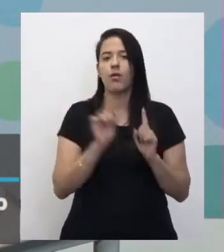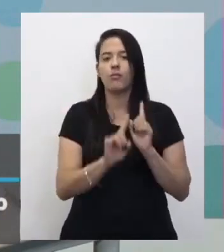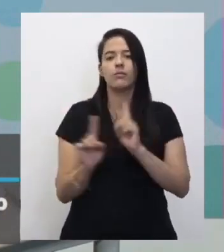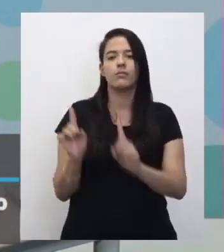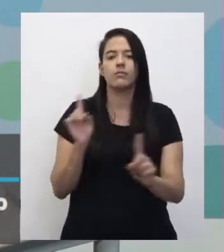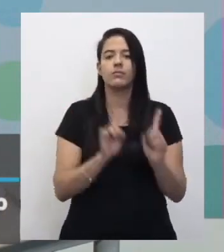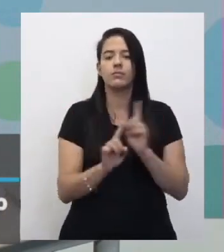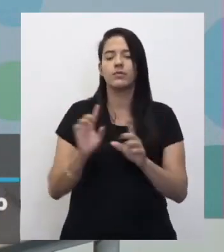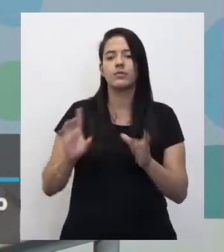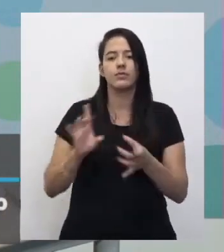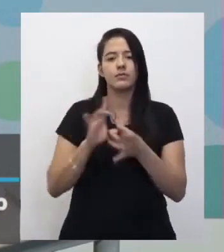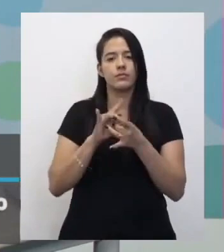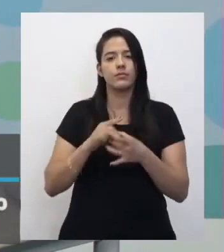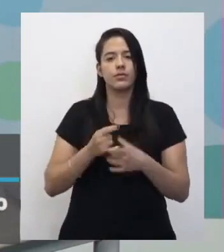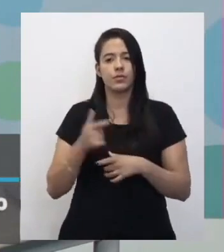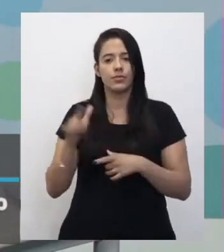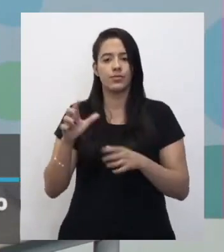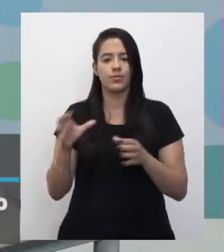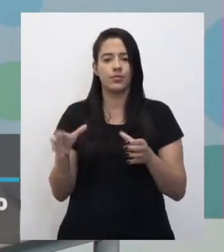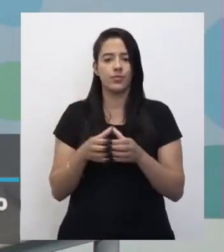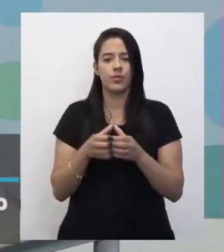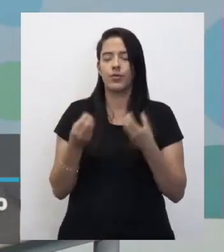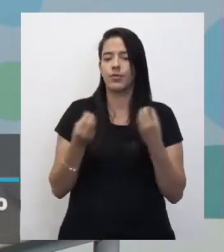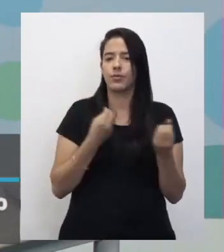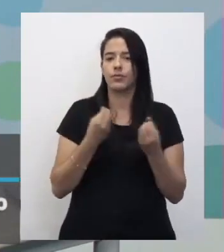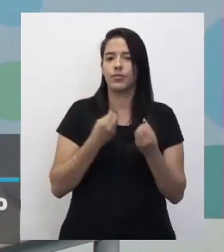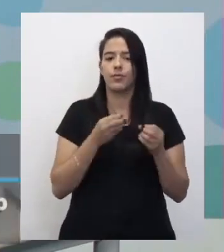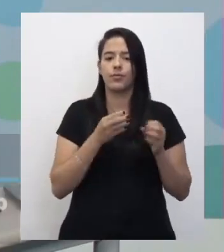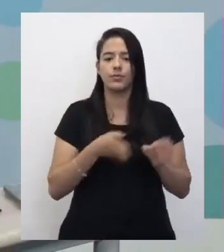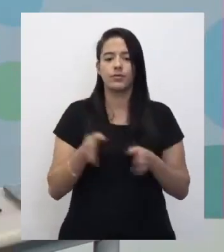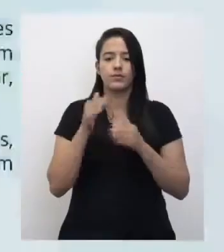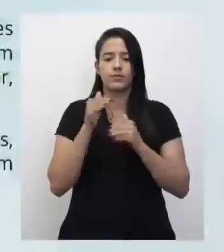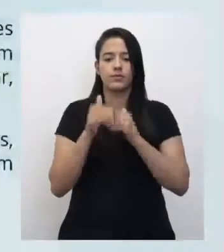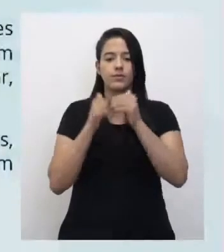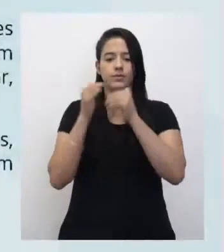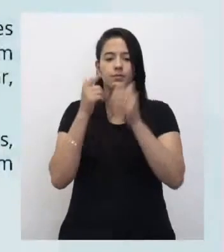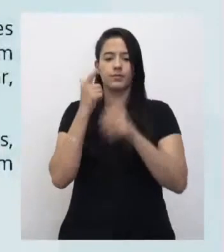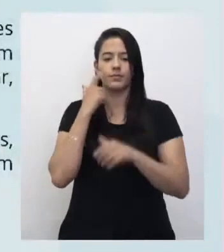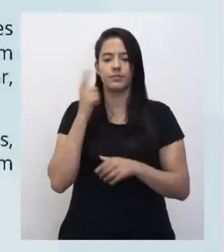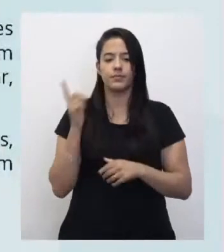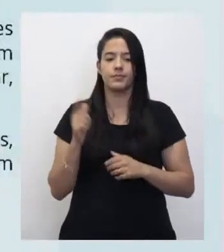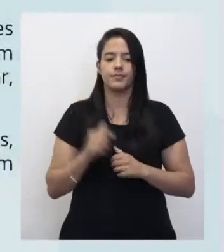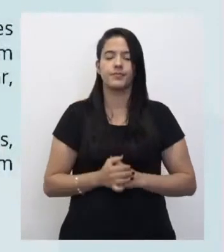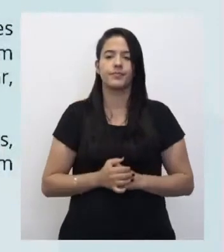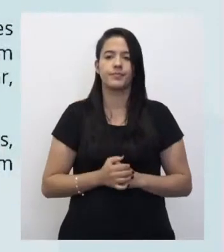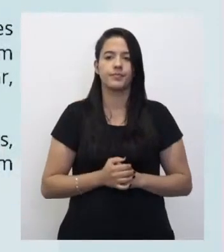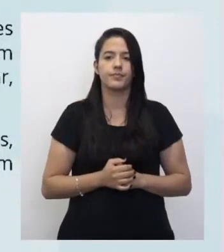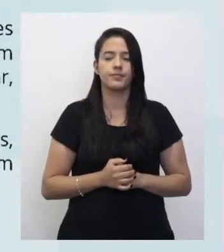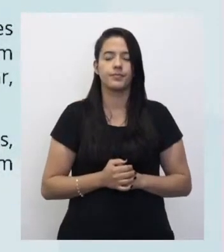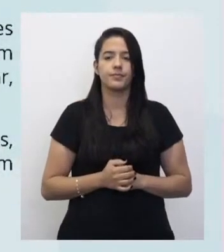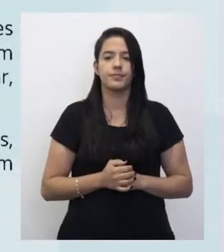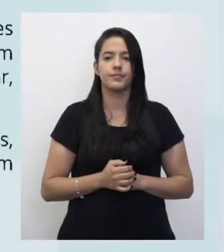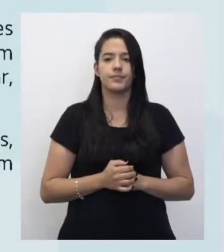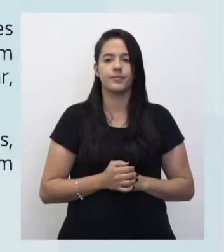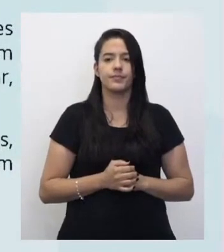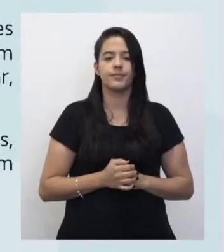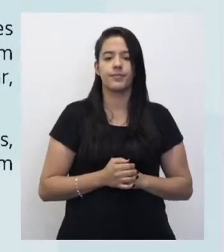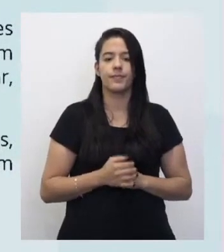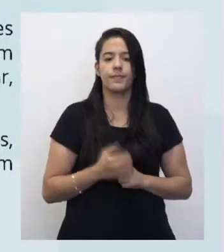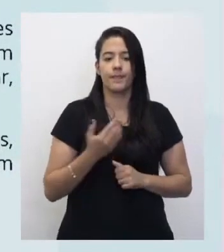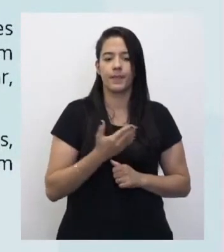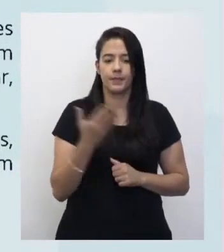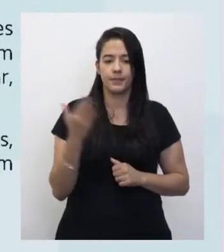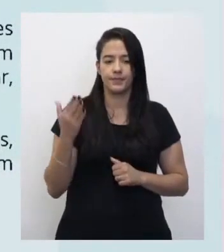aí às corporações de ofício e ver um pouquinho como é que era esse processo. Vamos lá. Então, para você ser um